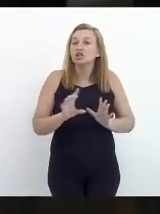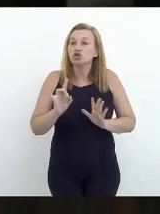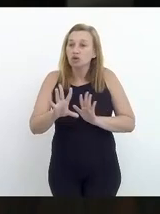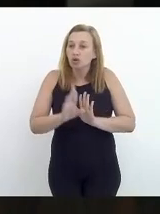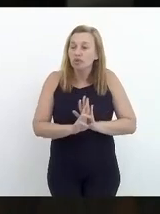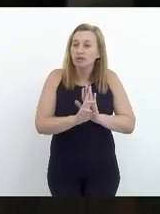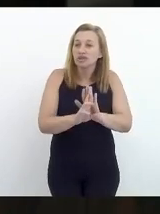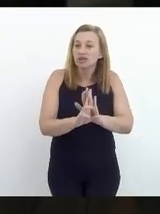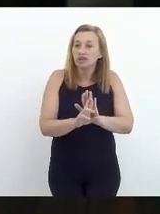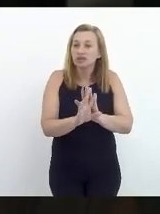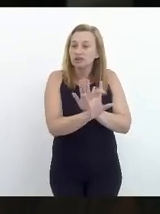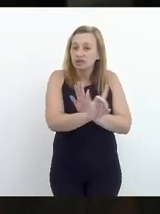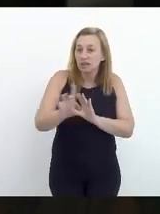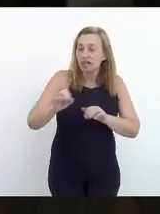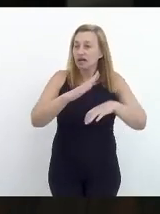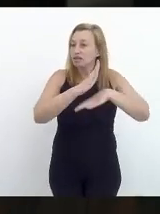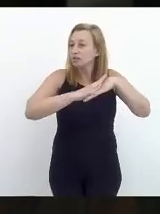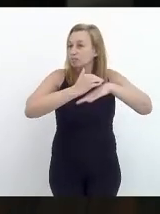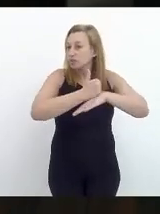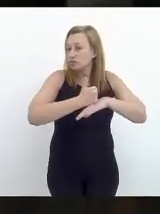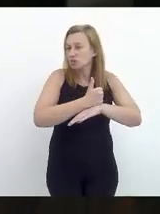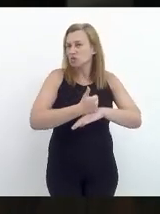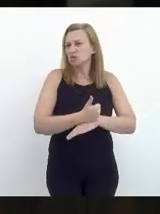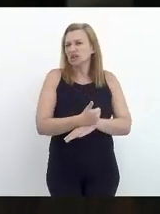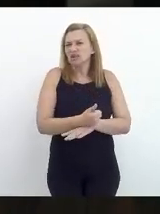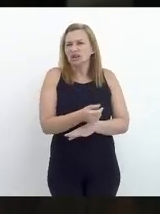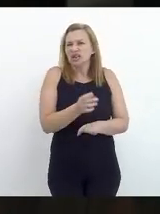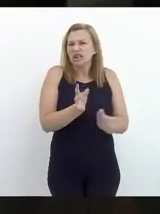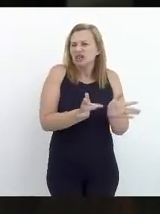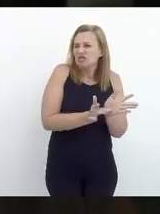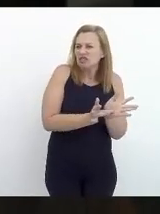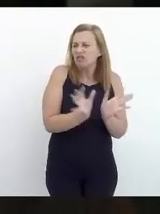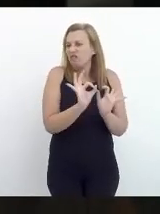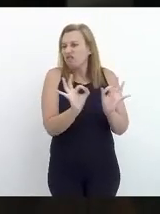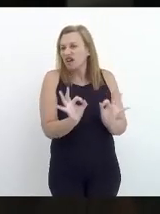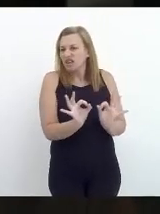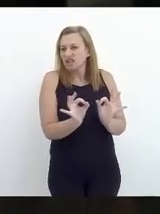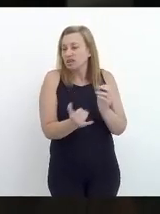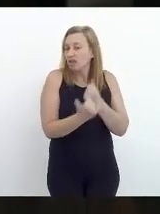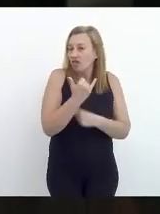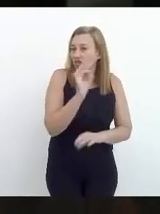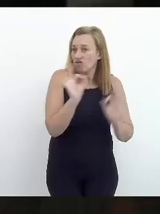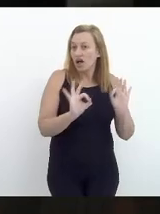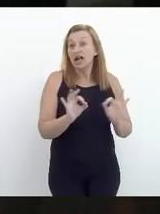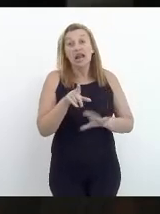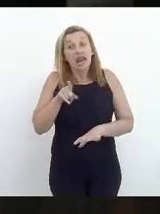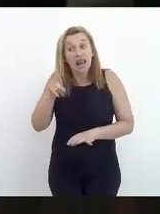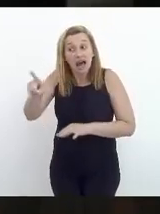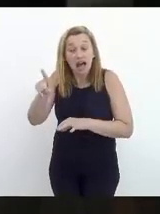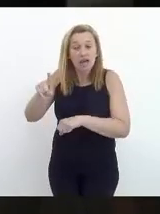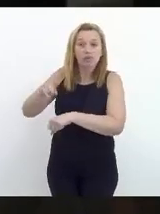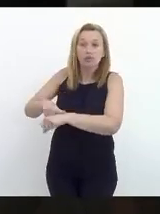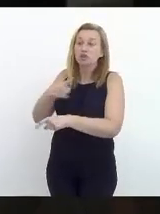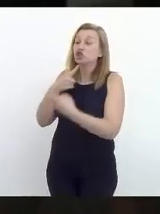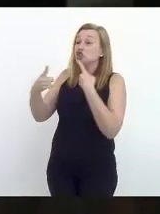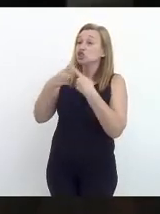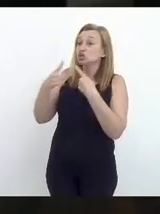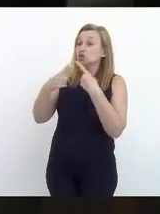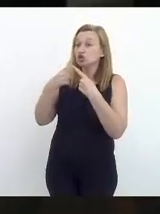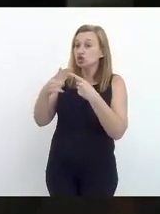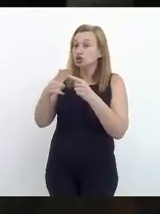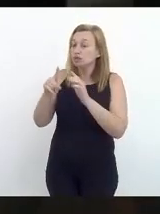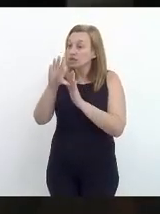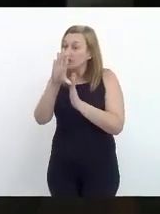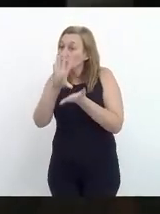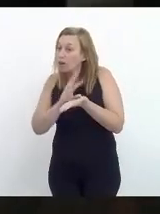das categorias. Então, ninguém foi enganado. Lá era o momento de nós discutirmos para a gente ter uma pauta,